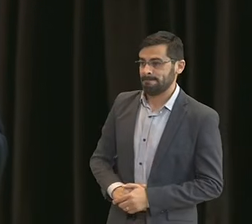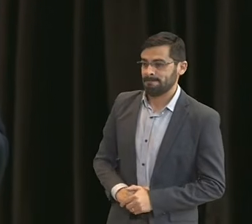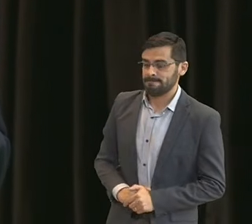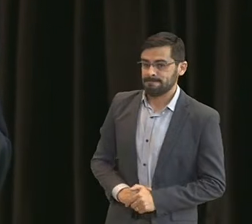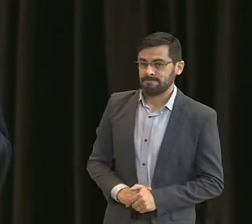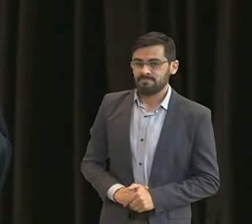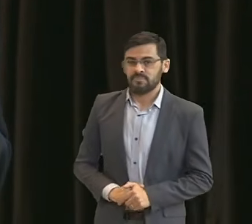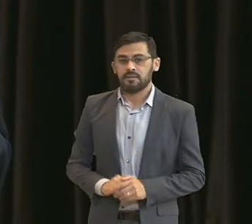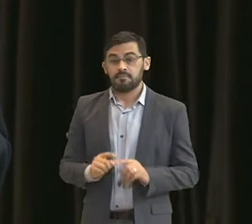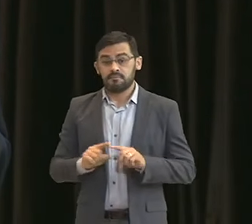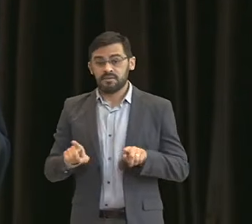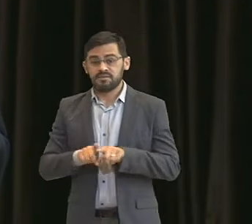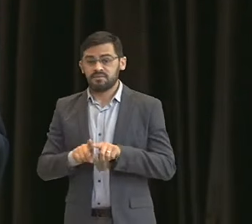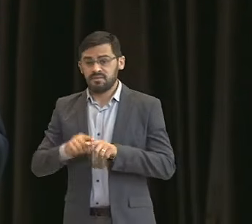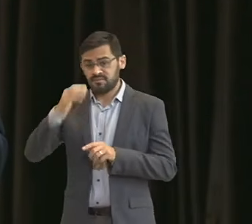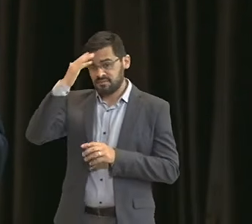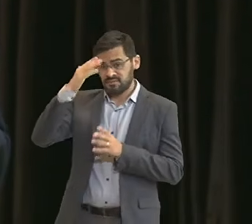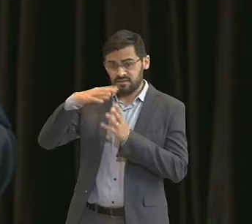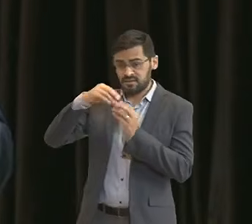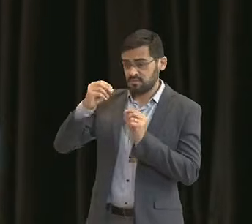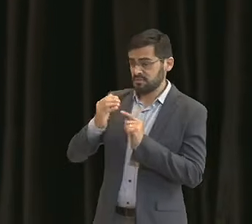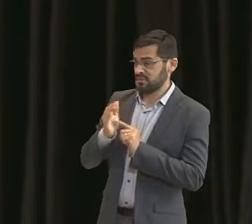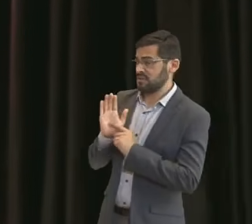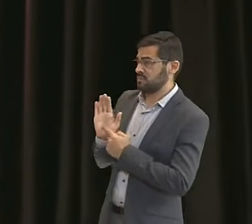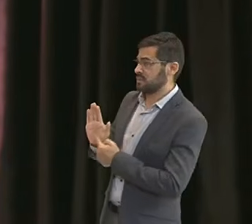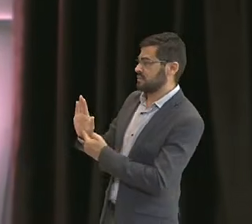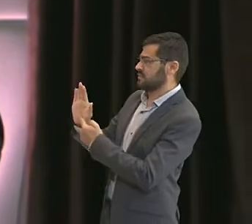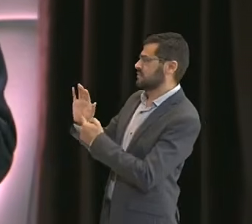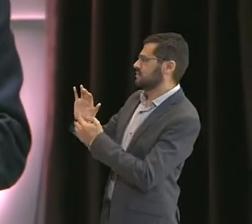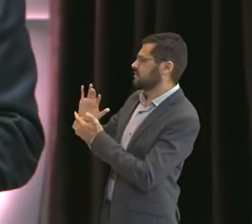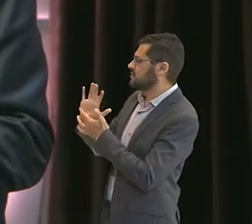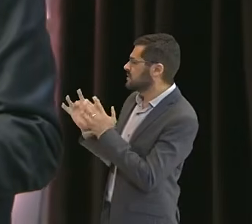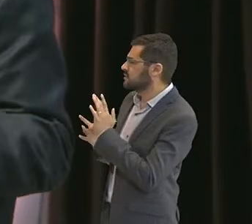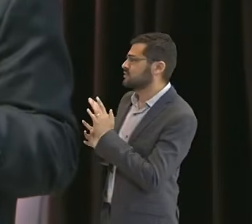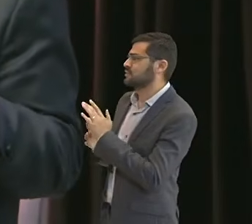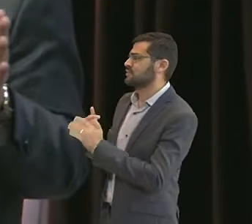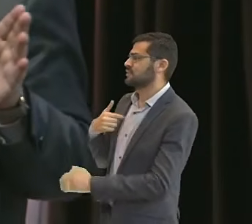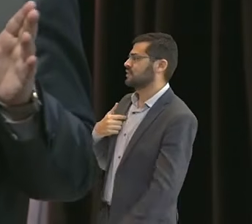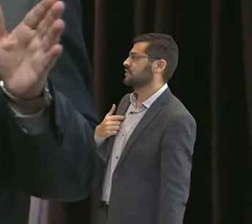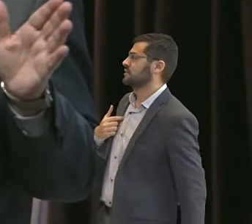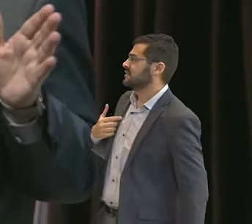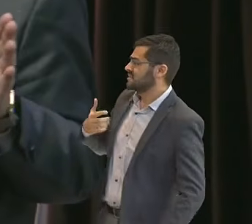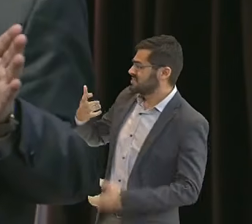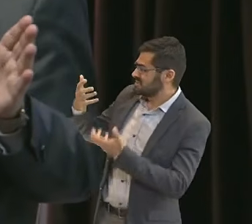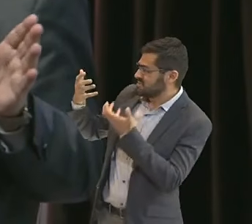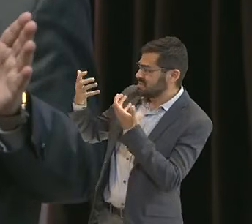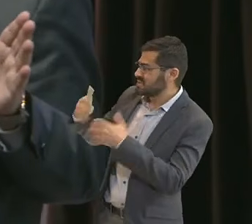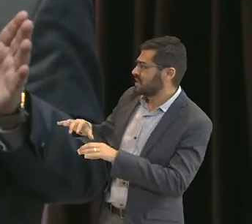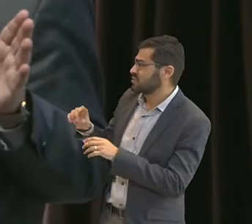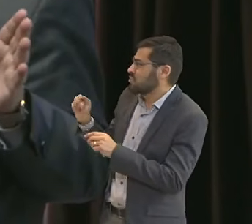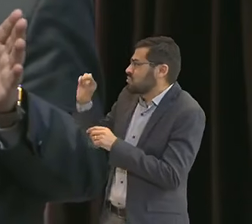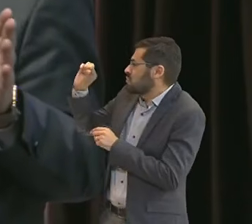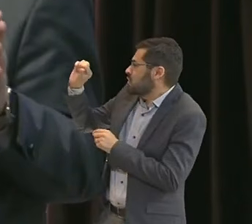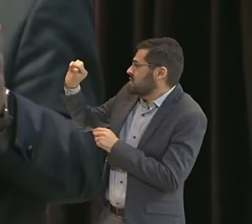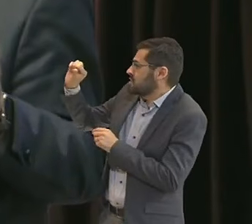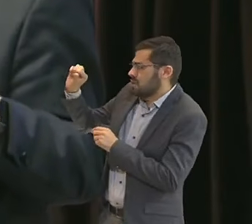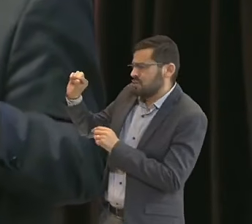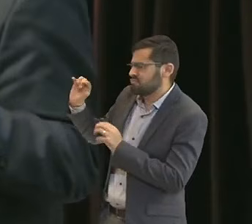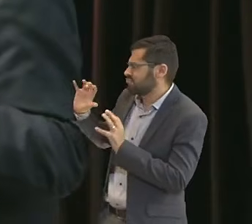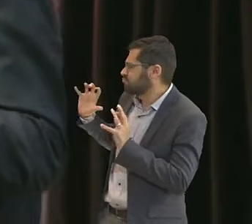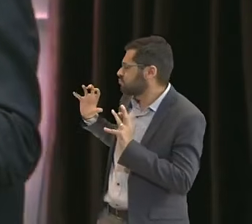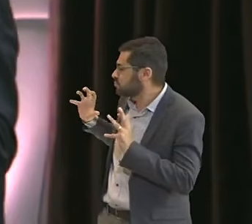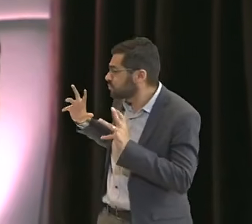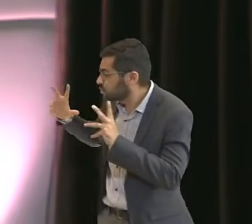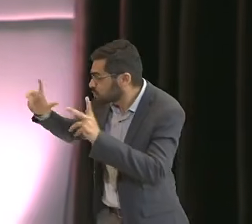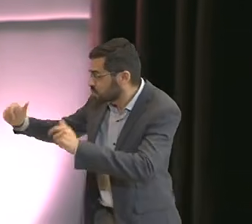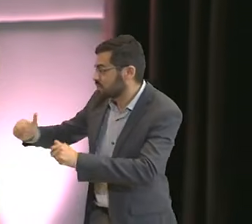Mas coloca a tua alma na presença de Deus e diz: Jesus, eu não quero só que o Senhor fique com um pedacinho, não. Fica com tudo.